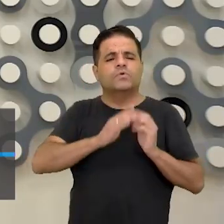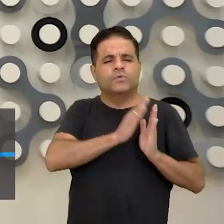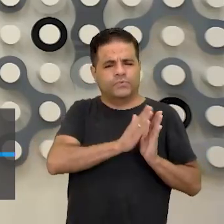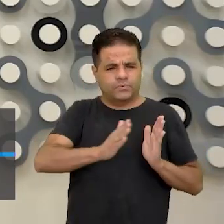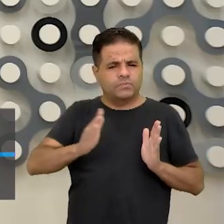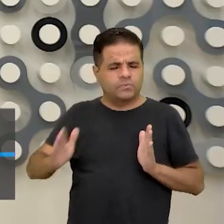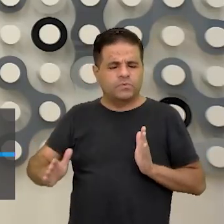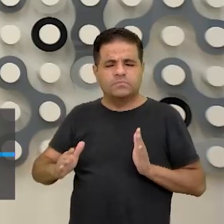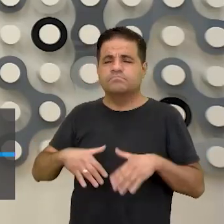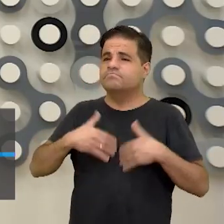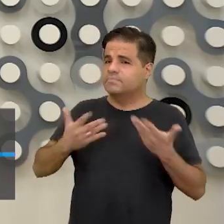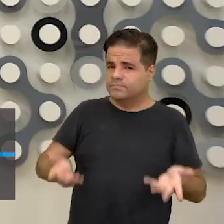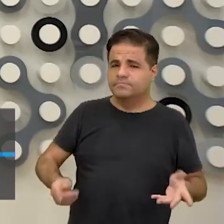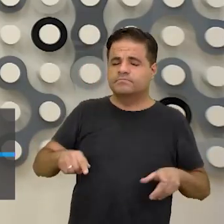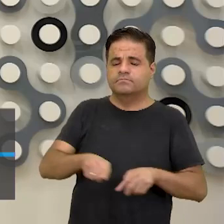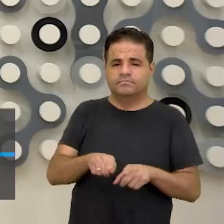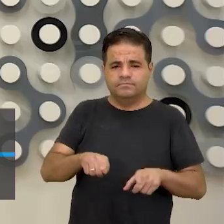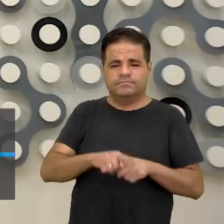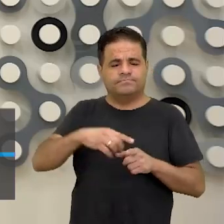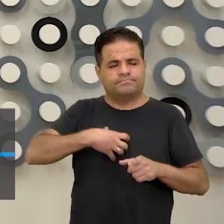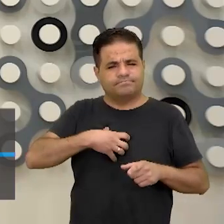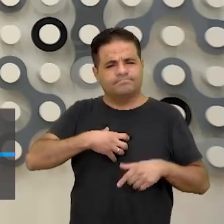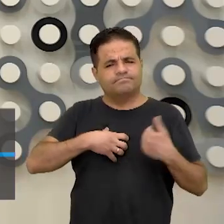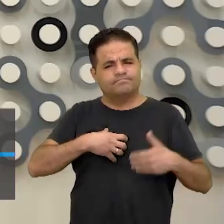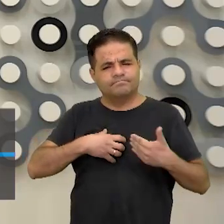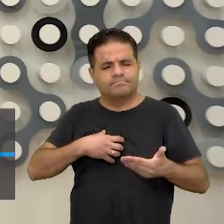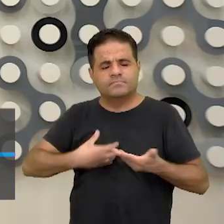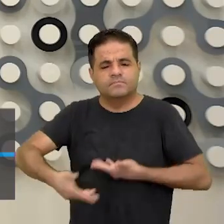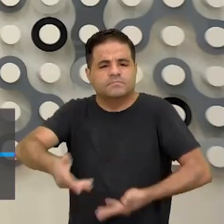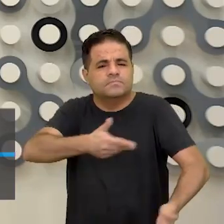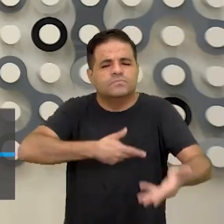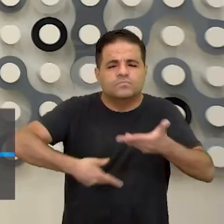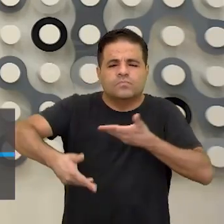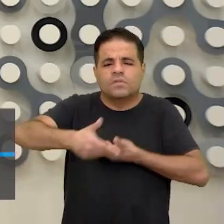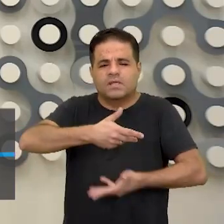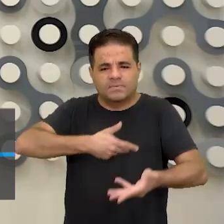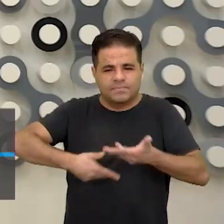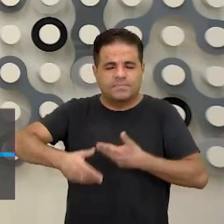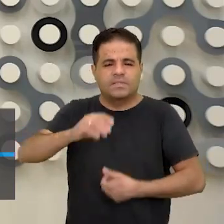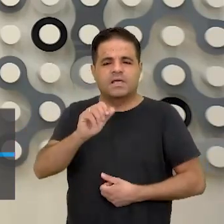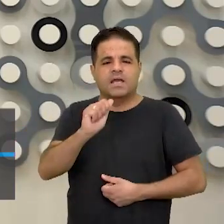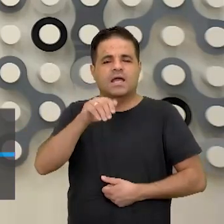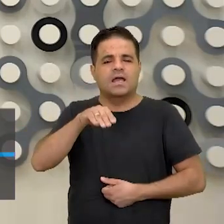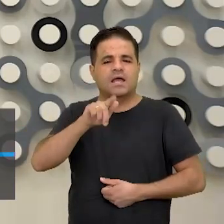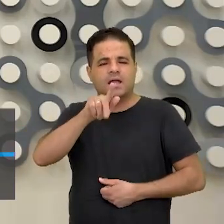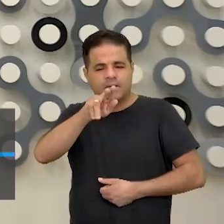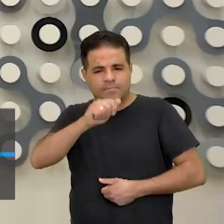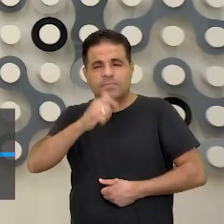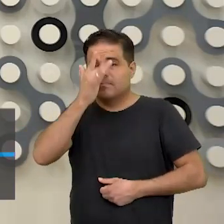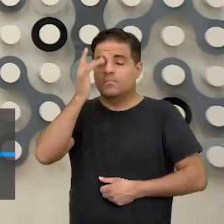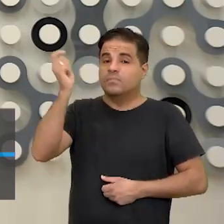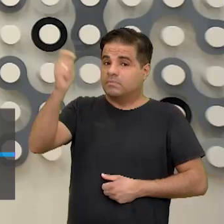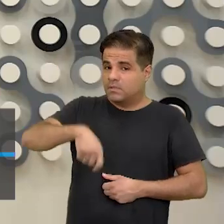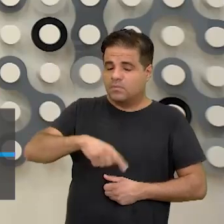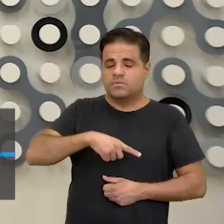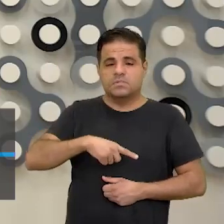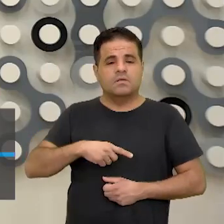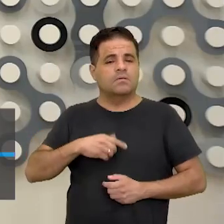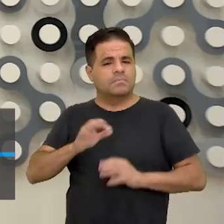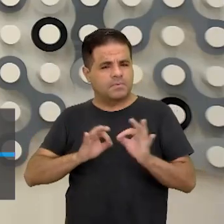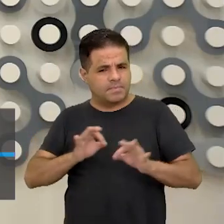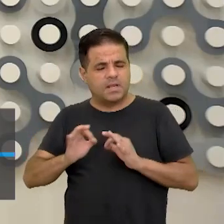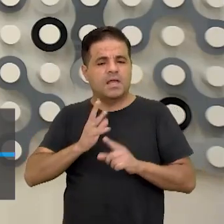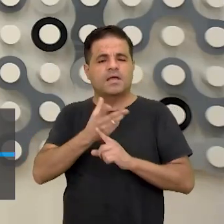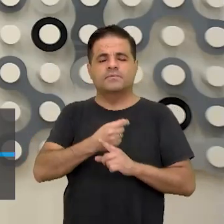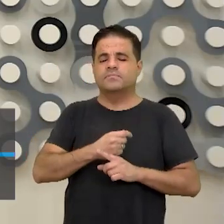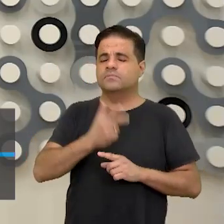do capital, mas que ao mesmo tempo tem uma certa relação ambígua, né, com o capital, porque essas pessoas têm condições de fazer arte. Tem